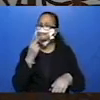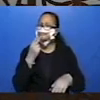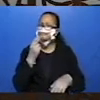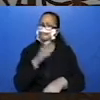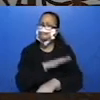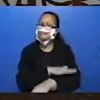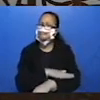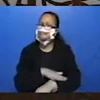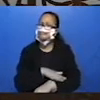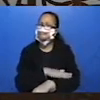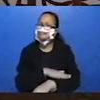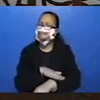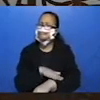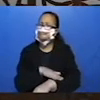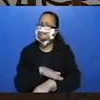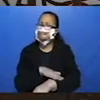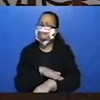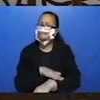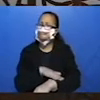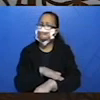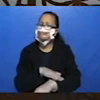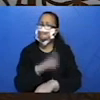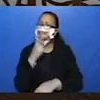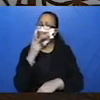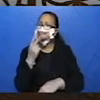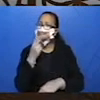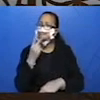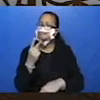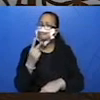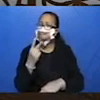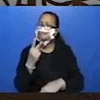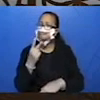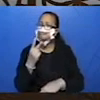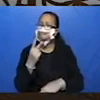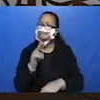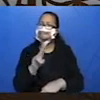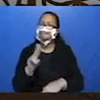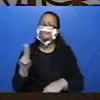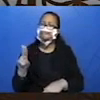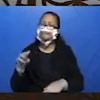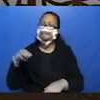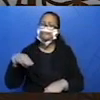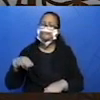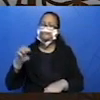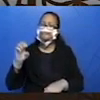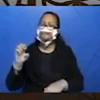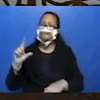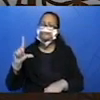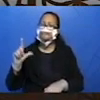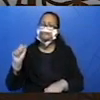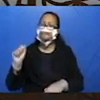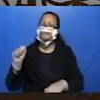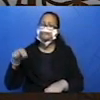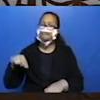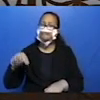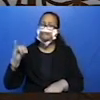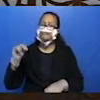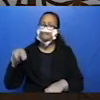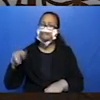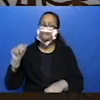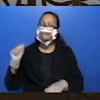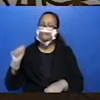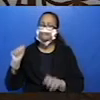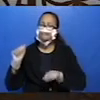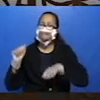pele. Esse pigmento, em nós, seres humanos, chama melanina. Na planta, é